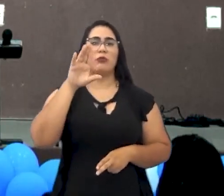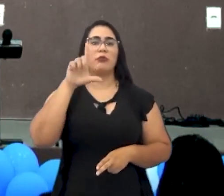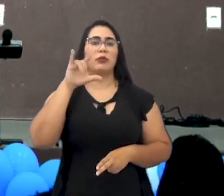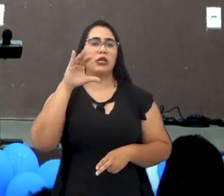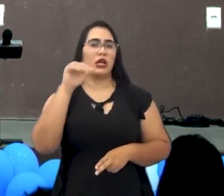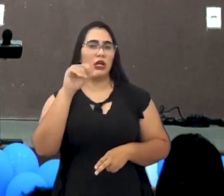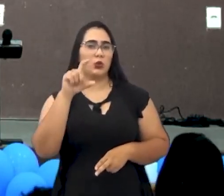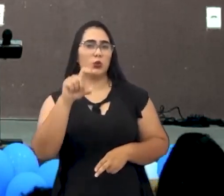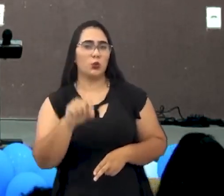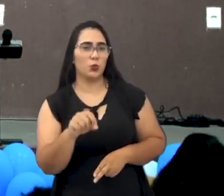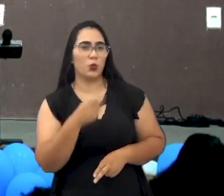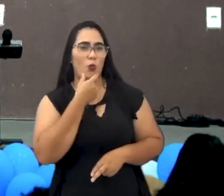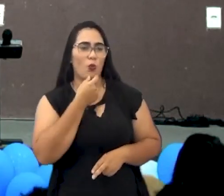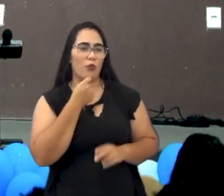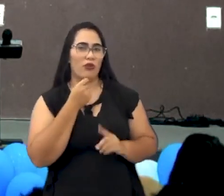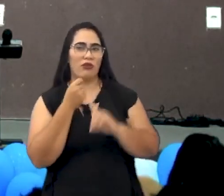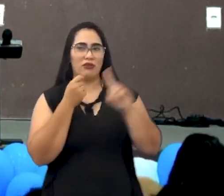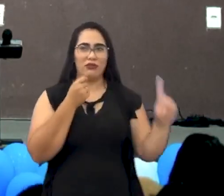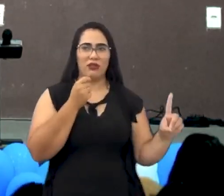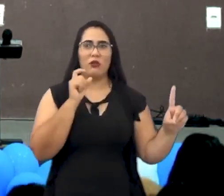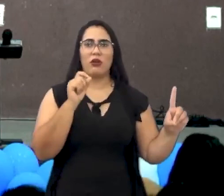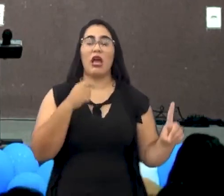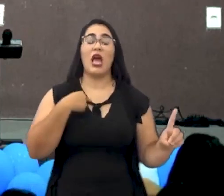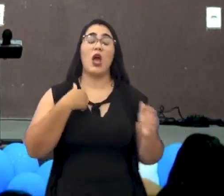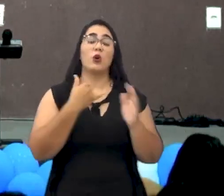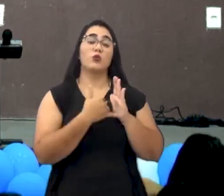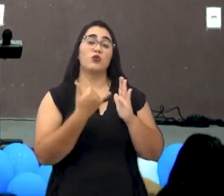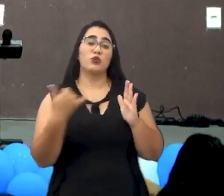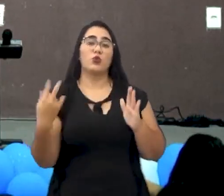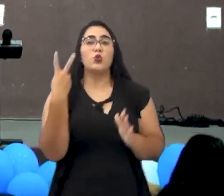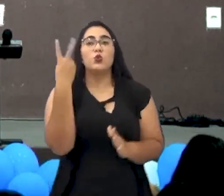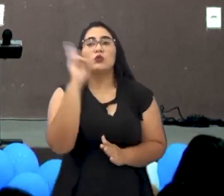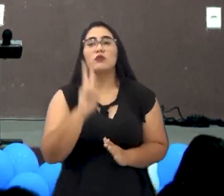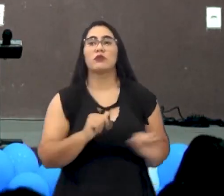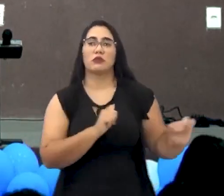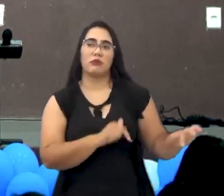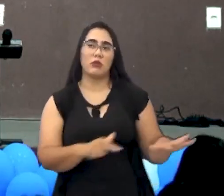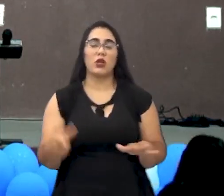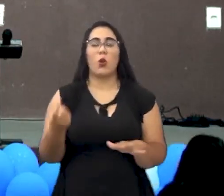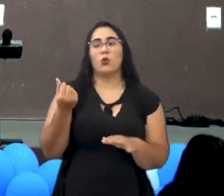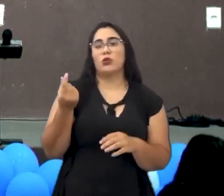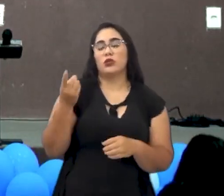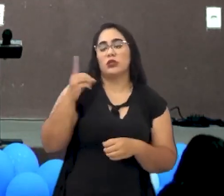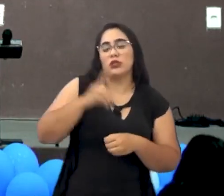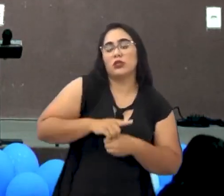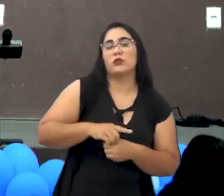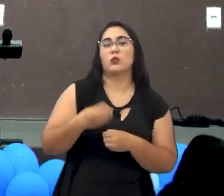o publicano que estava do lado dele. Jejuo 2 vezes por semana, dou o dízimo de tudo que ganho.